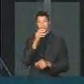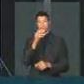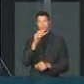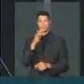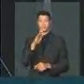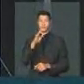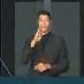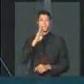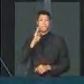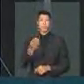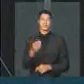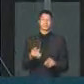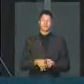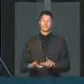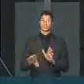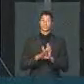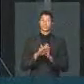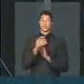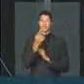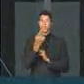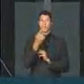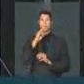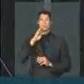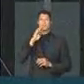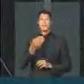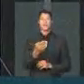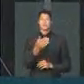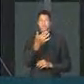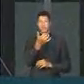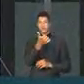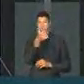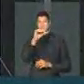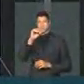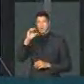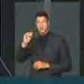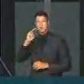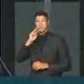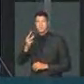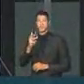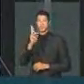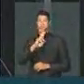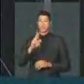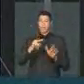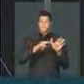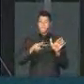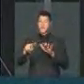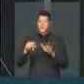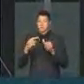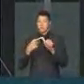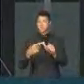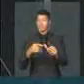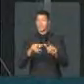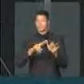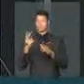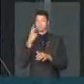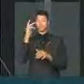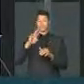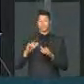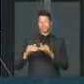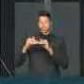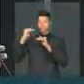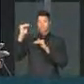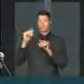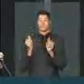cifras bilionárias, chegando a 1 bilhão e 100 milhões de reais na primeira semana e cujo valor vem